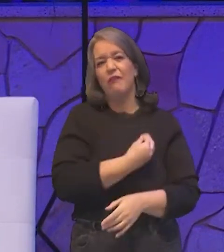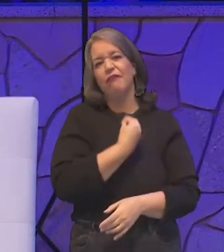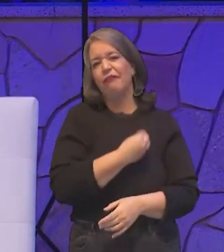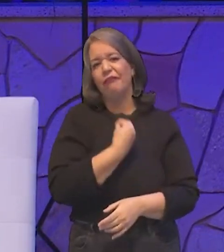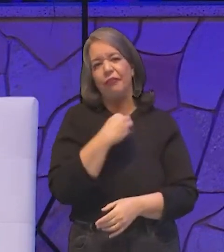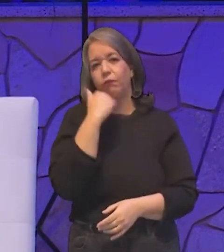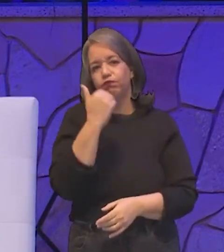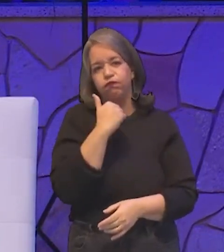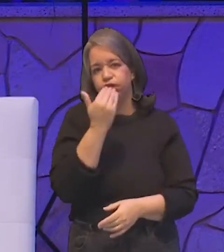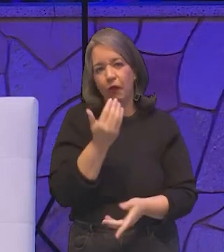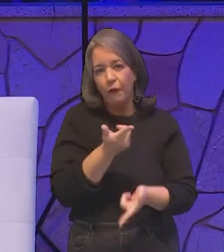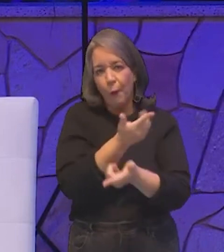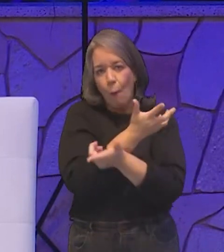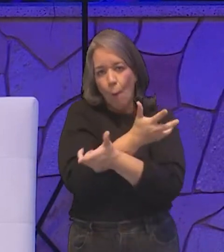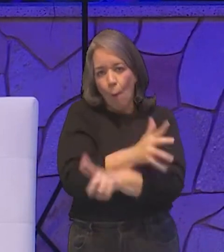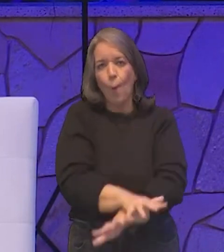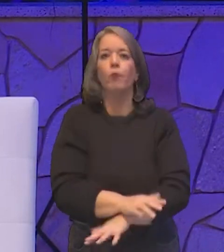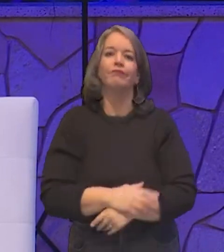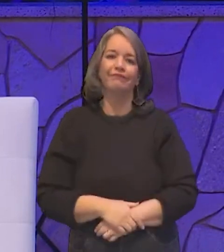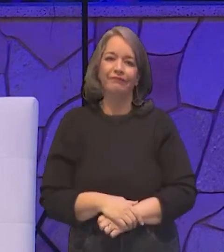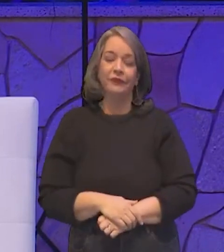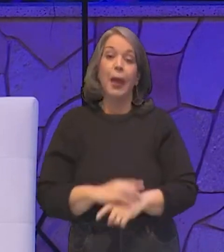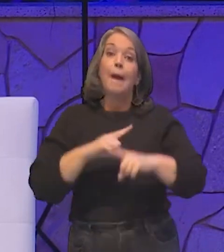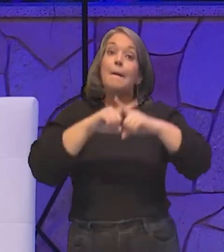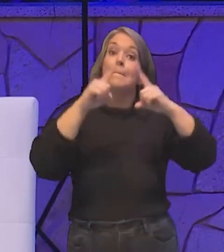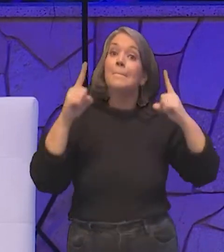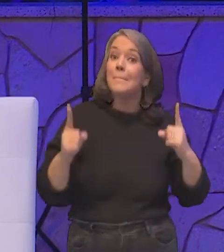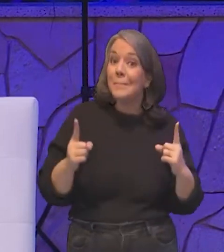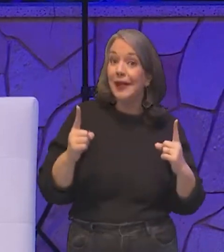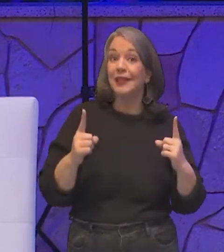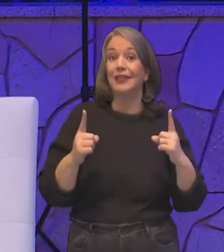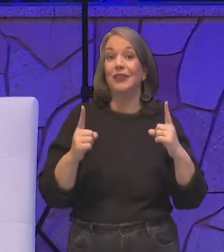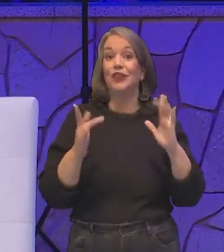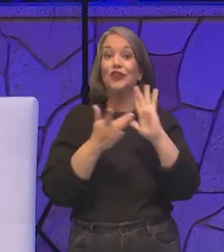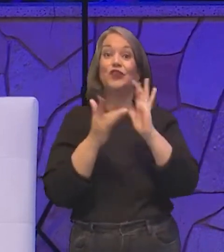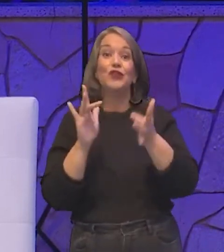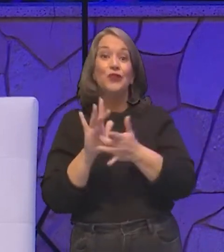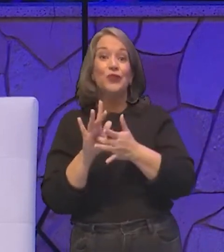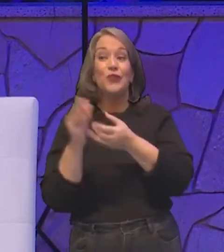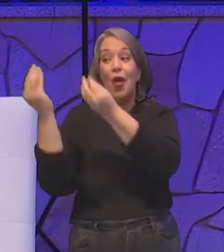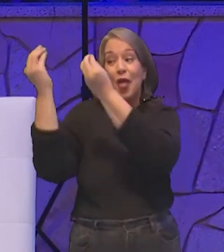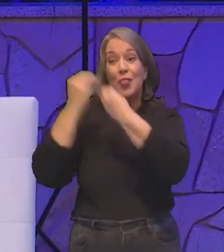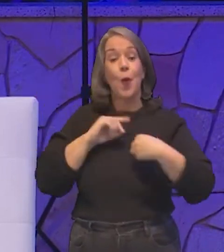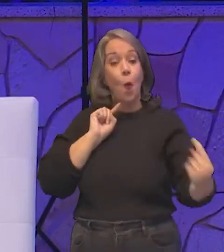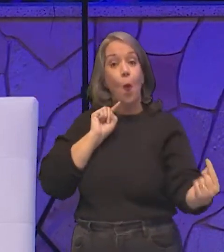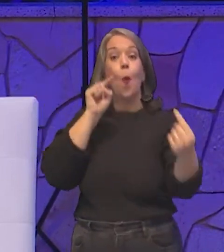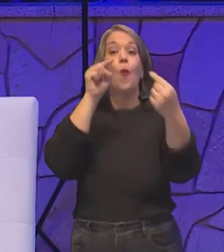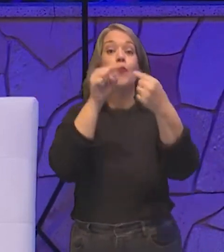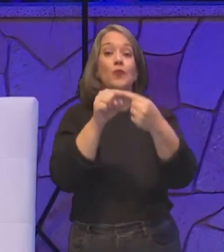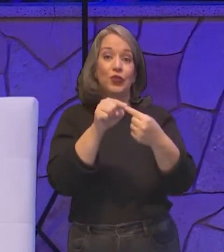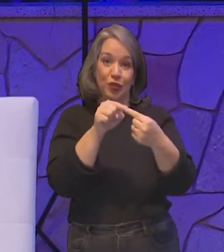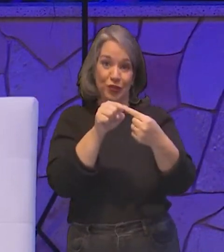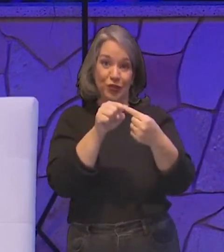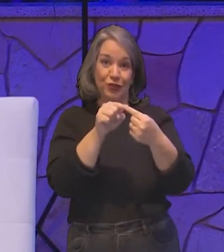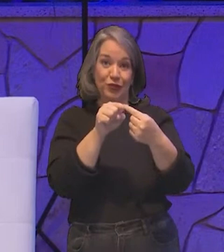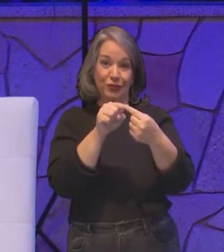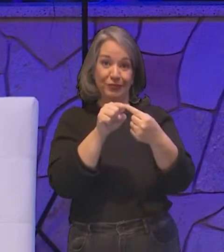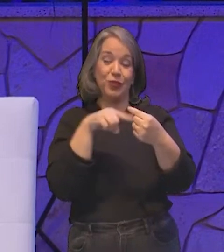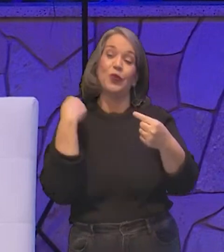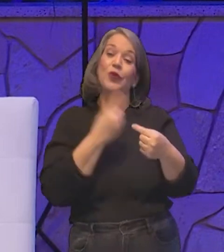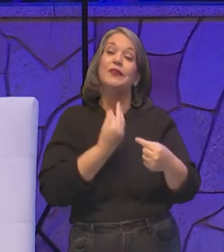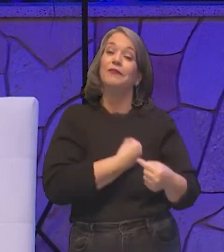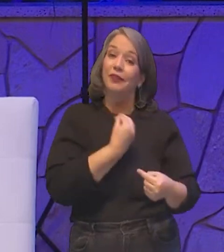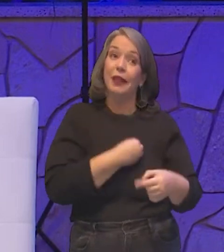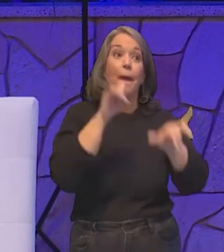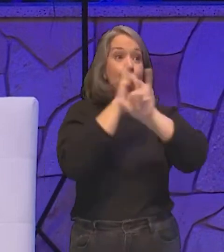motivo que nós devemos amar uns aos outros. Existe algo, existe um motivo para que eu e você cumpramos aquilo que a palavra